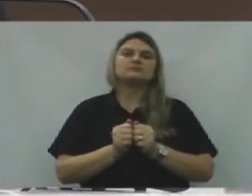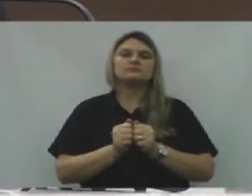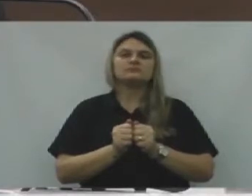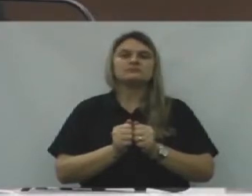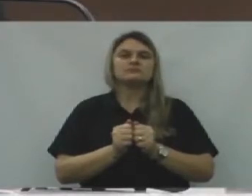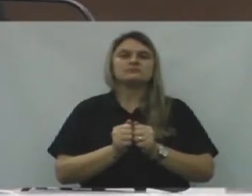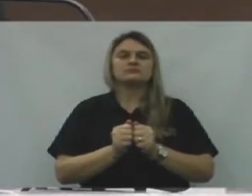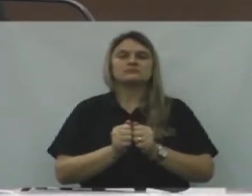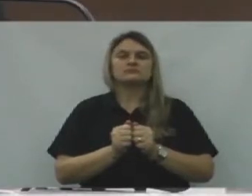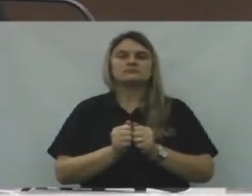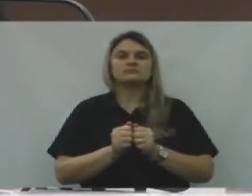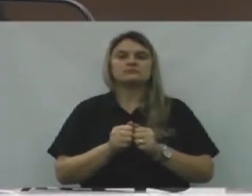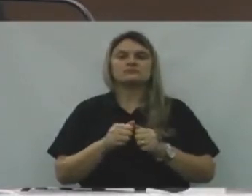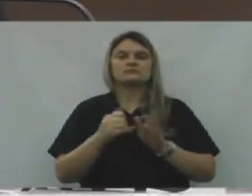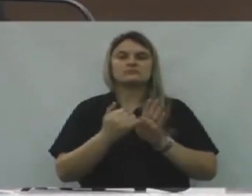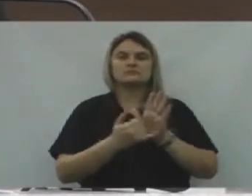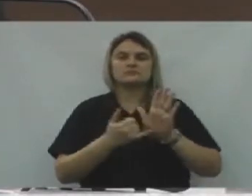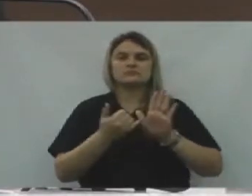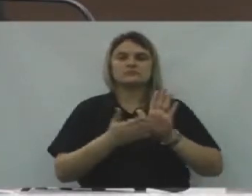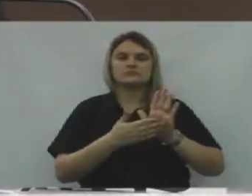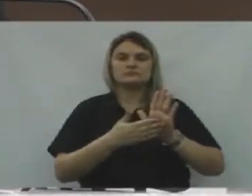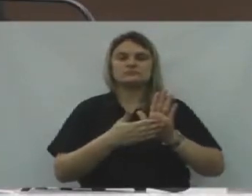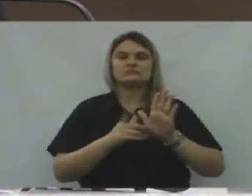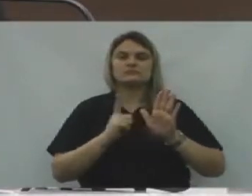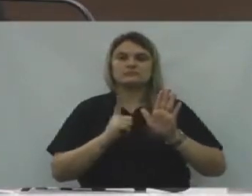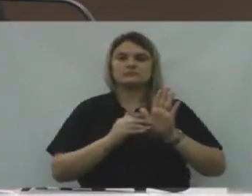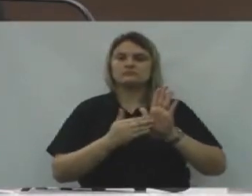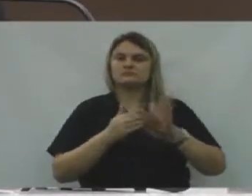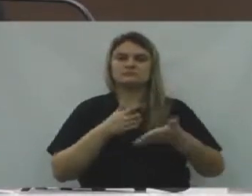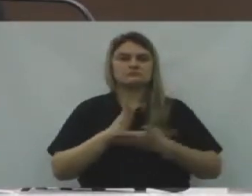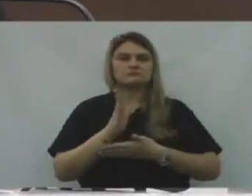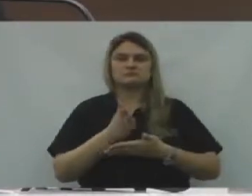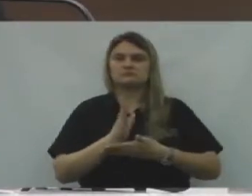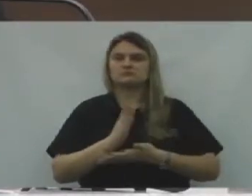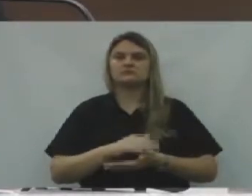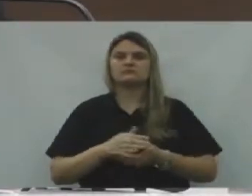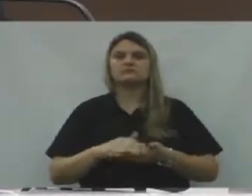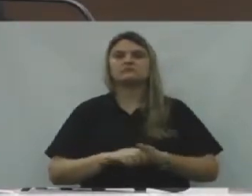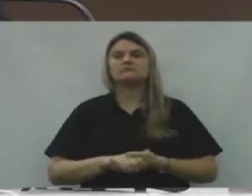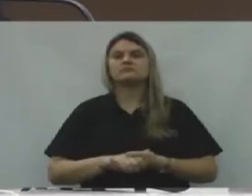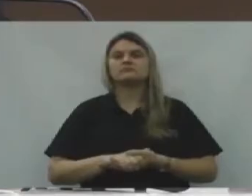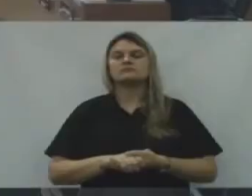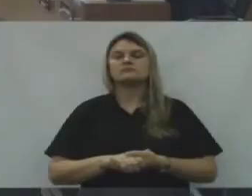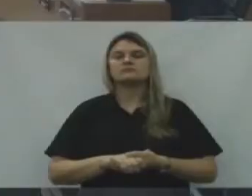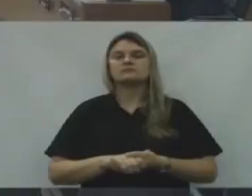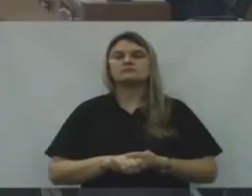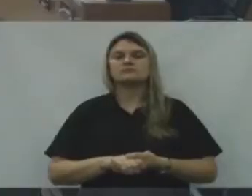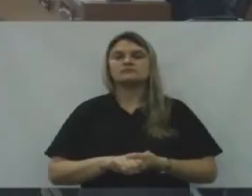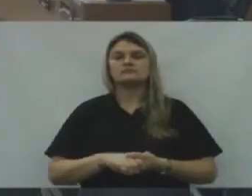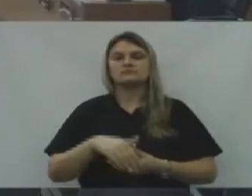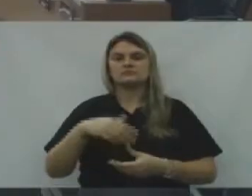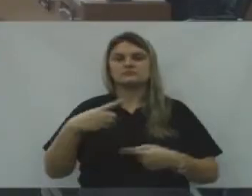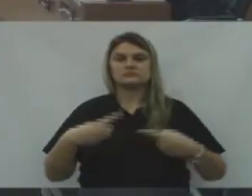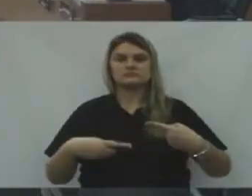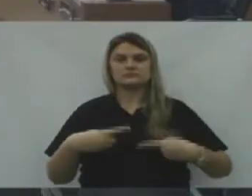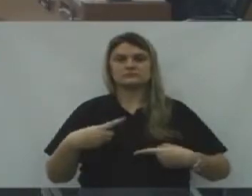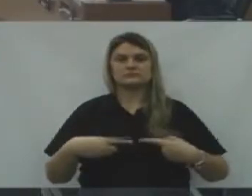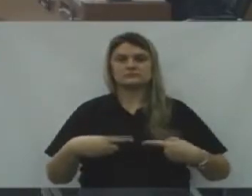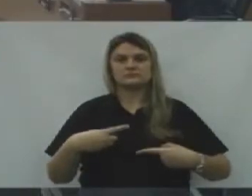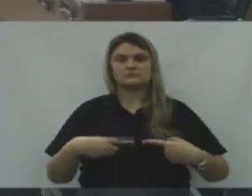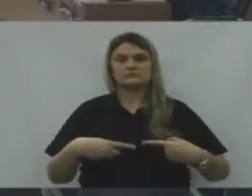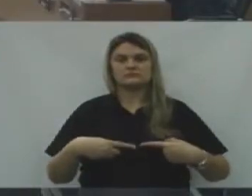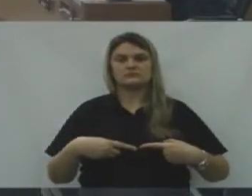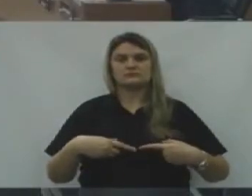Juntamente com a justificativa, Oferecemos parecer favorável. É o parecer, senhor presidente. Em discussão,